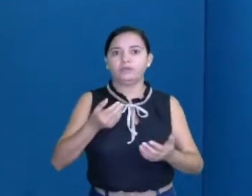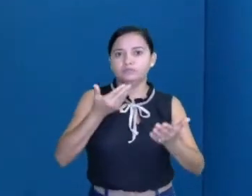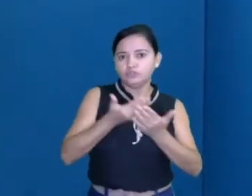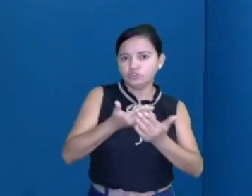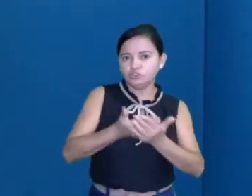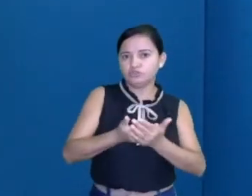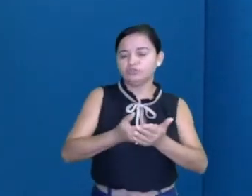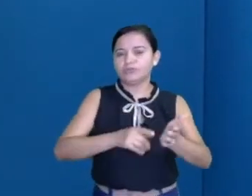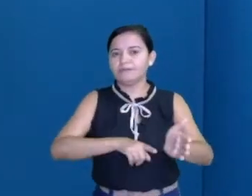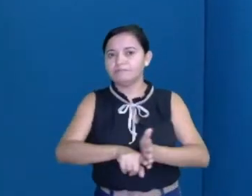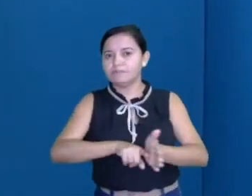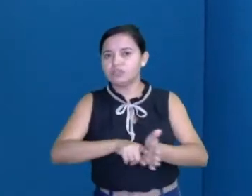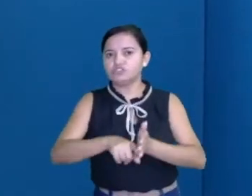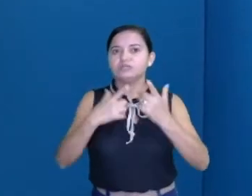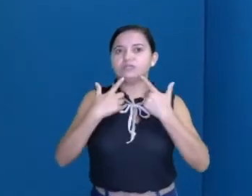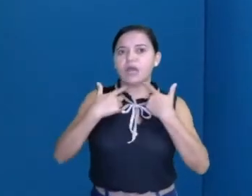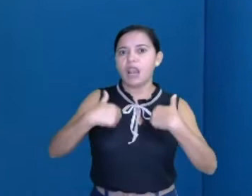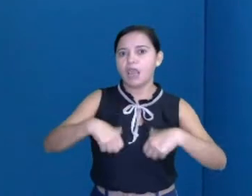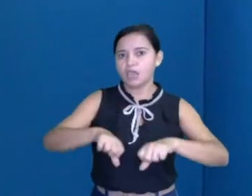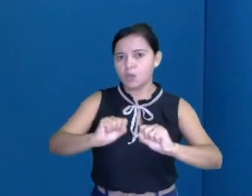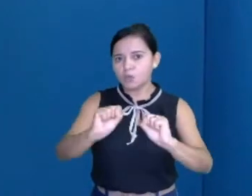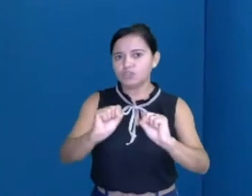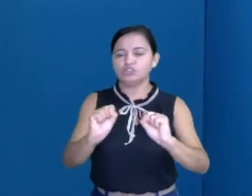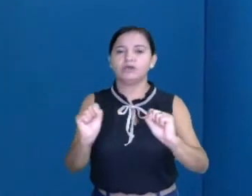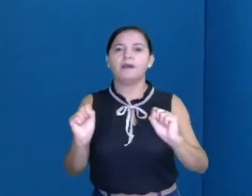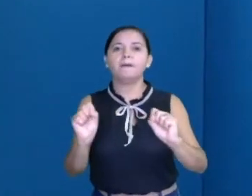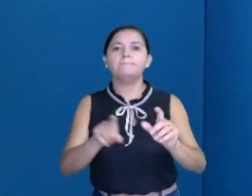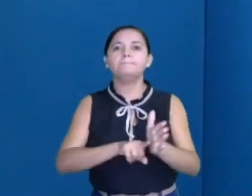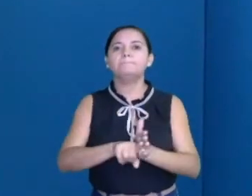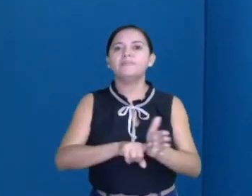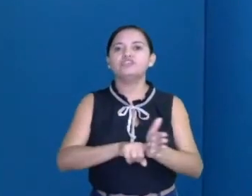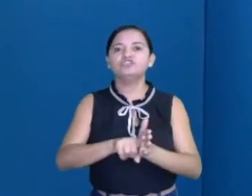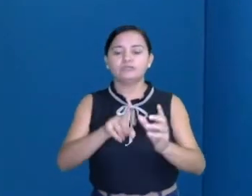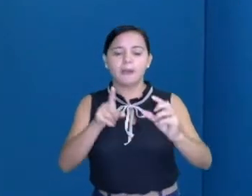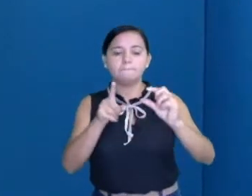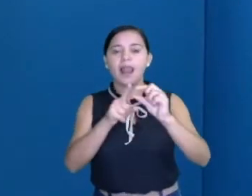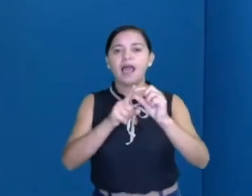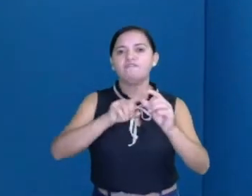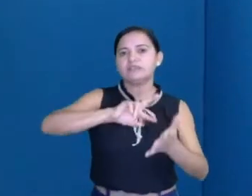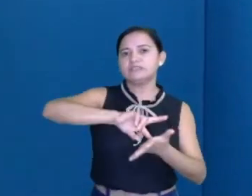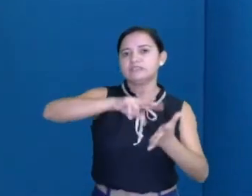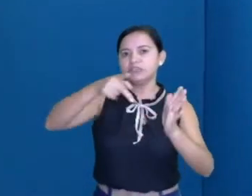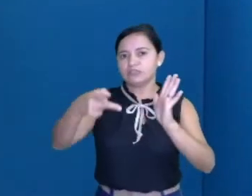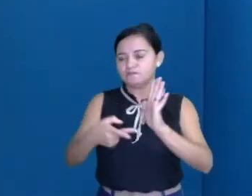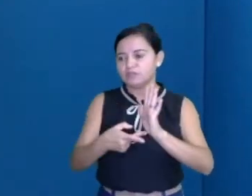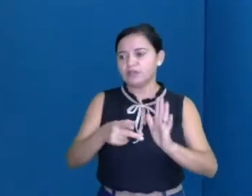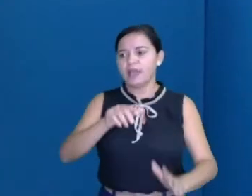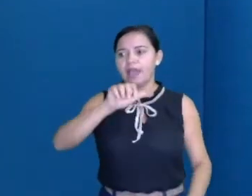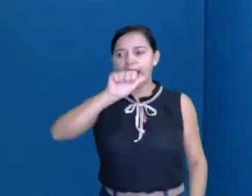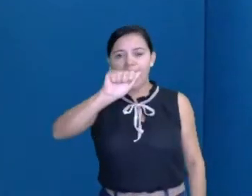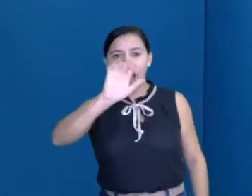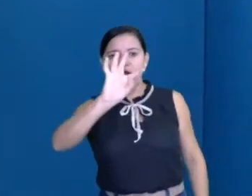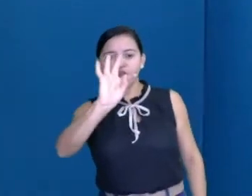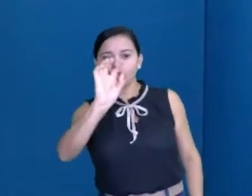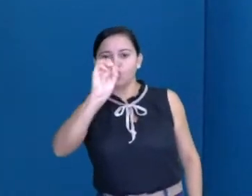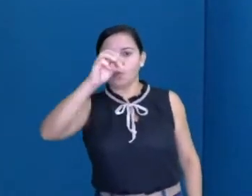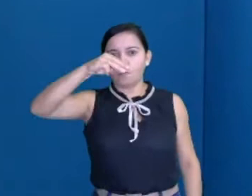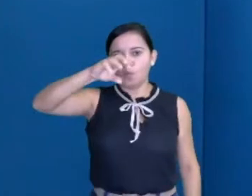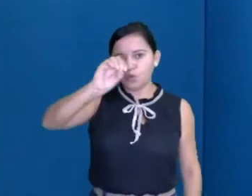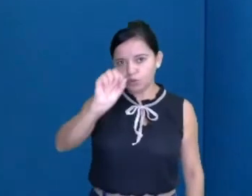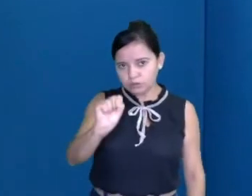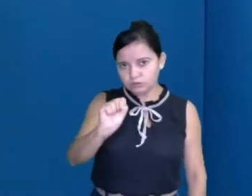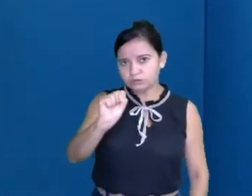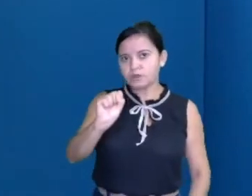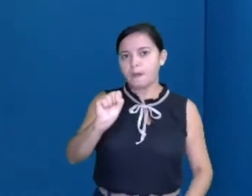A Falácia da Etimologia da Palavra. A gente não pode olhar a palavra átomo sem